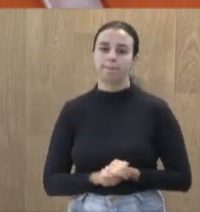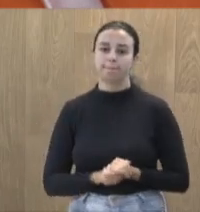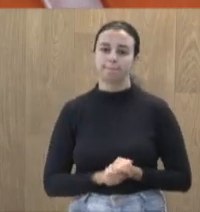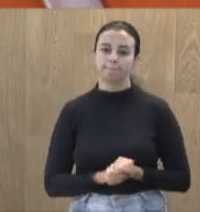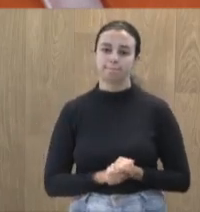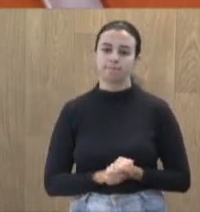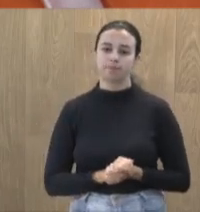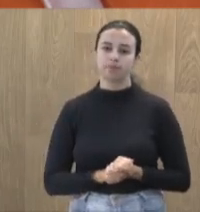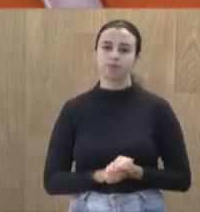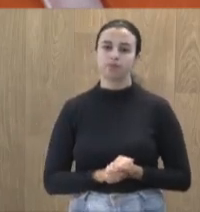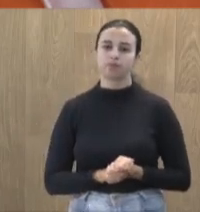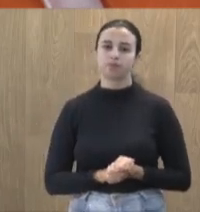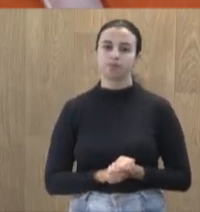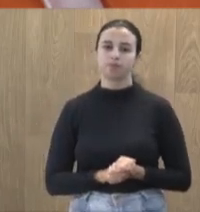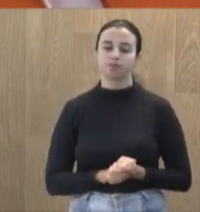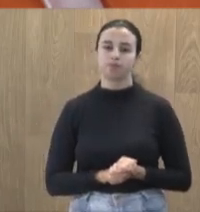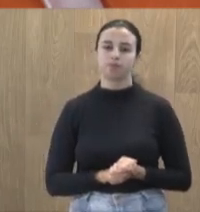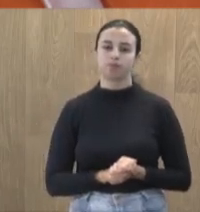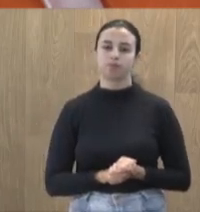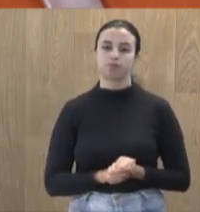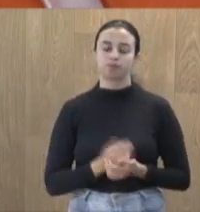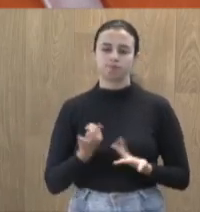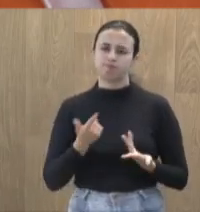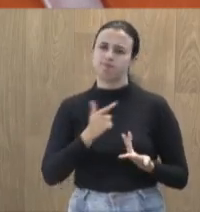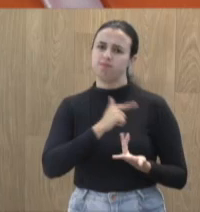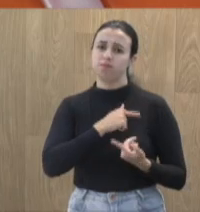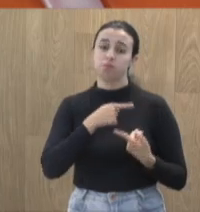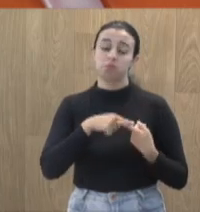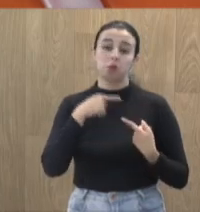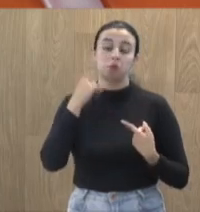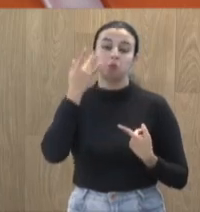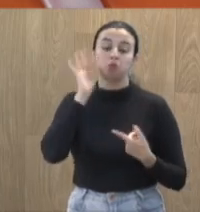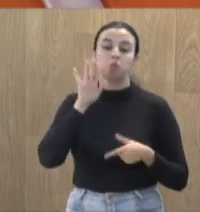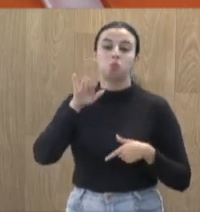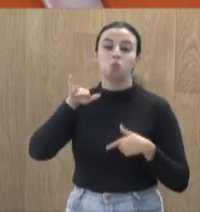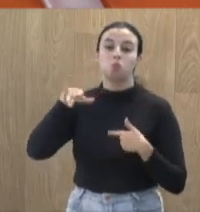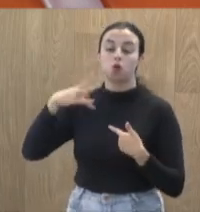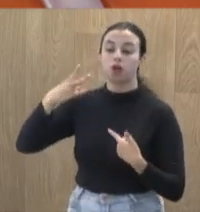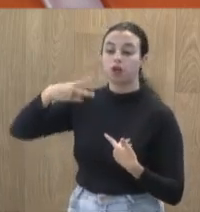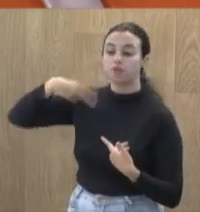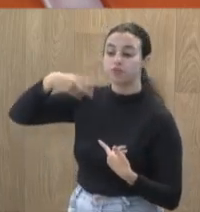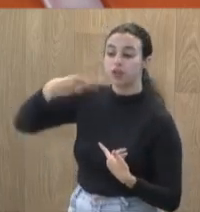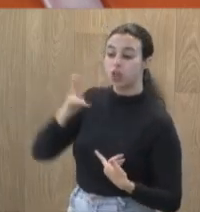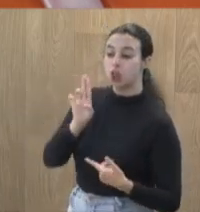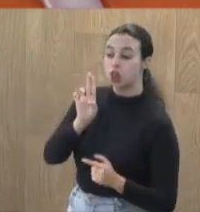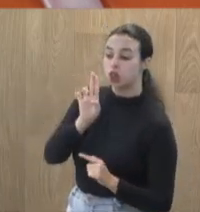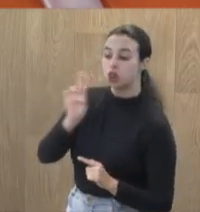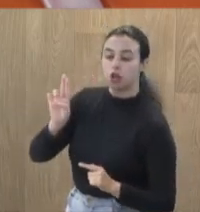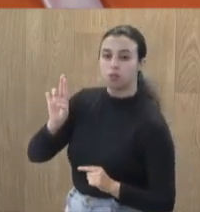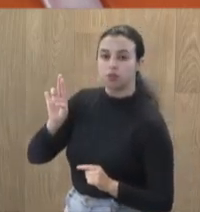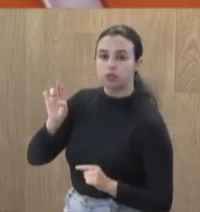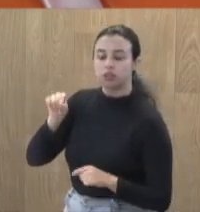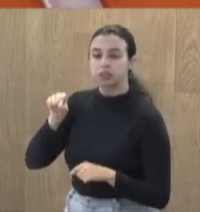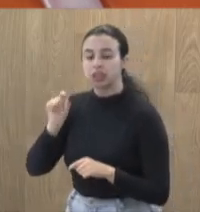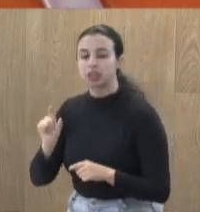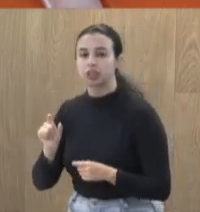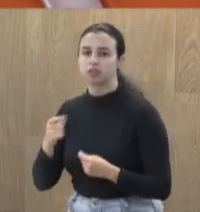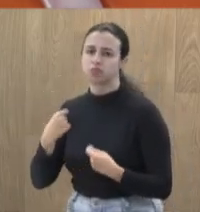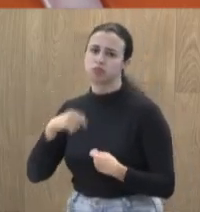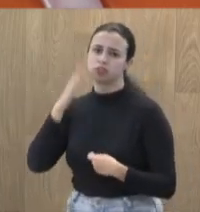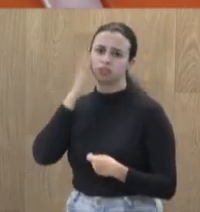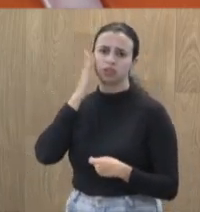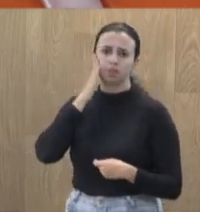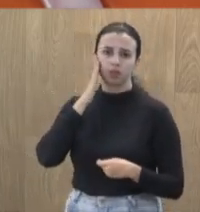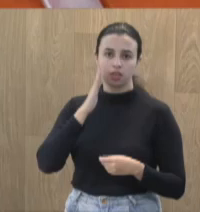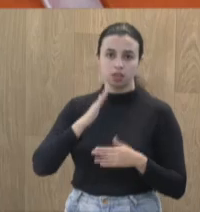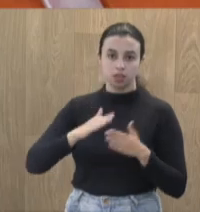fica feio. Fica feio porque eu não sei quem é que faz. Eu preciso saber quem é quem, hein? As eleições estão aí, eu vou votar